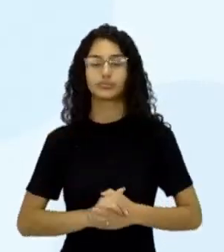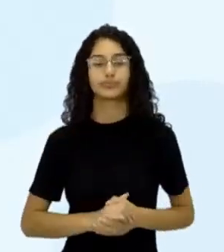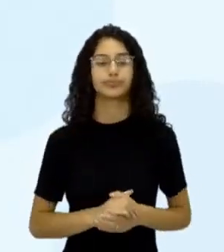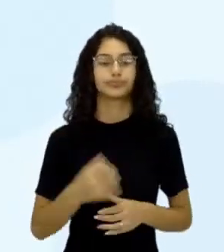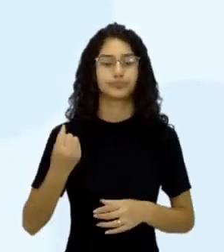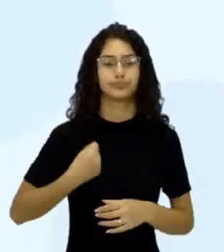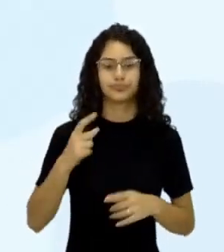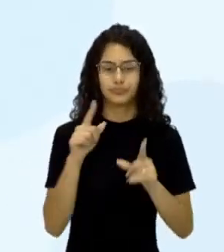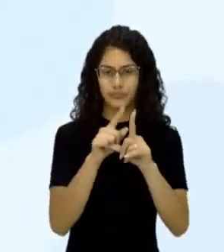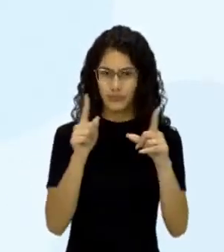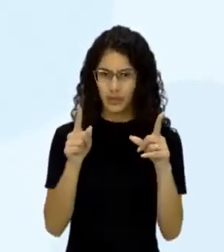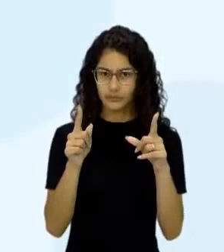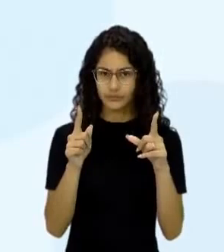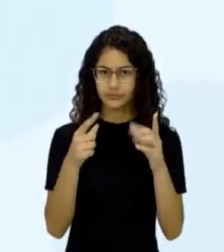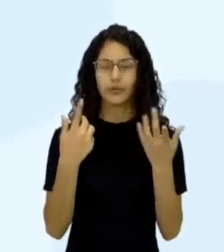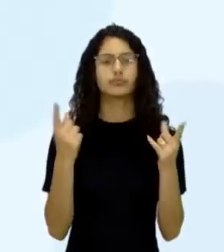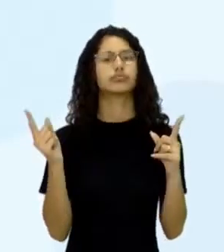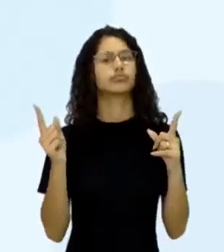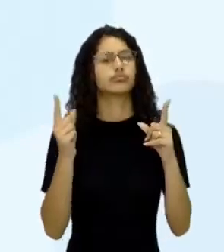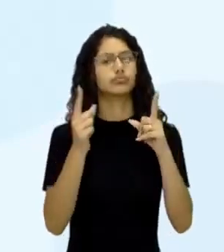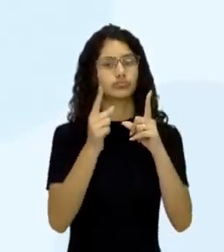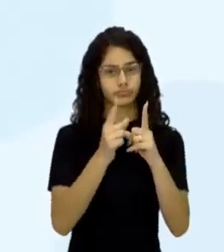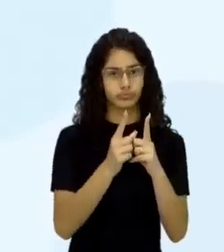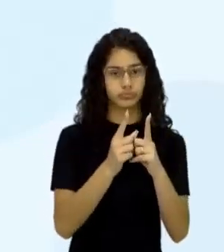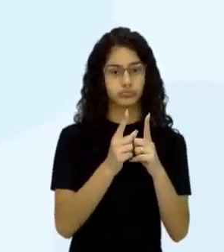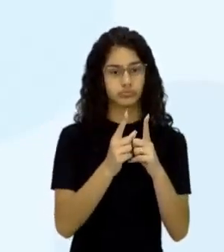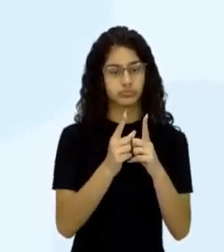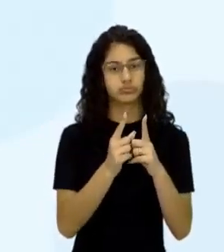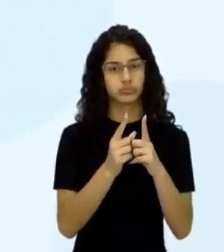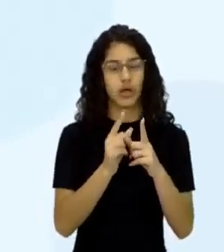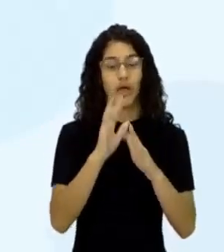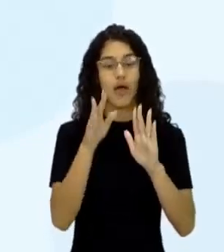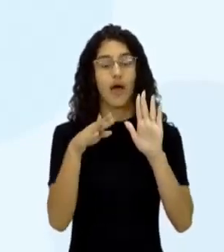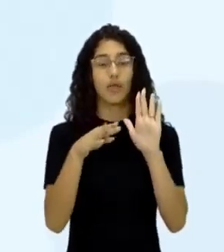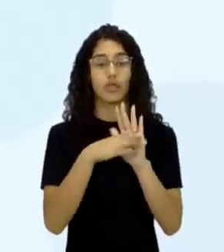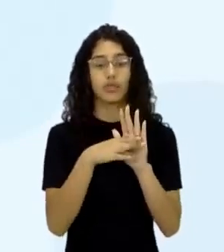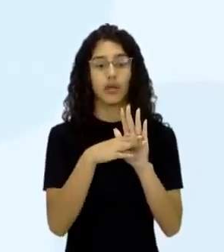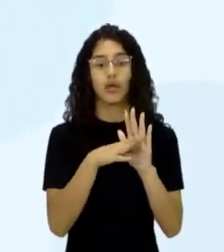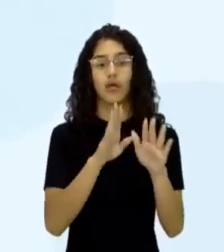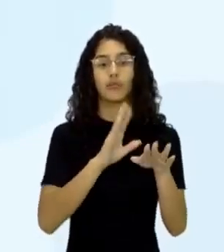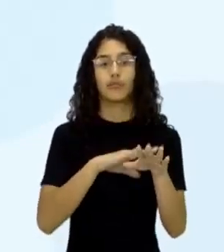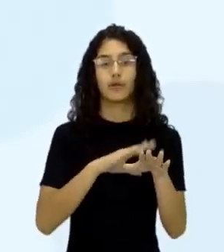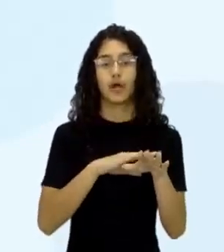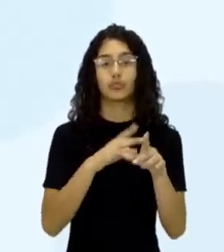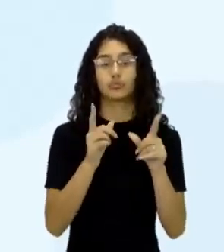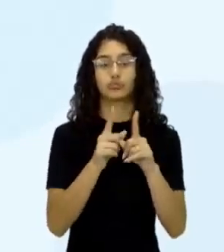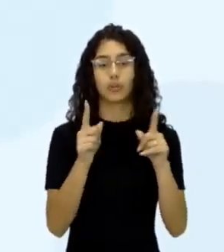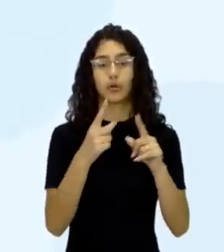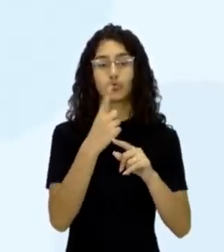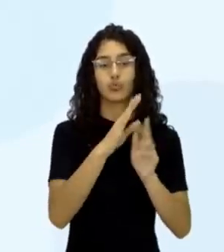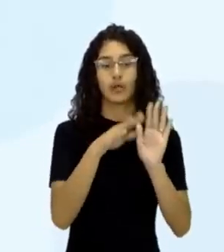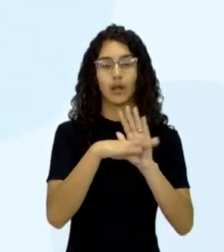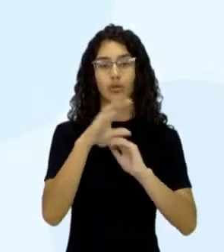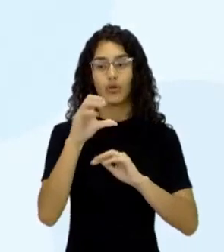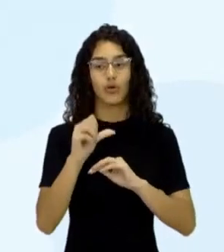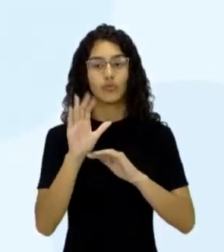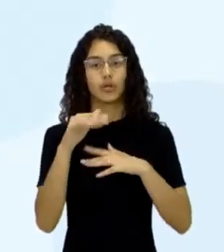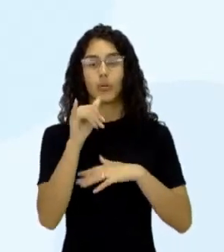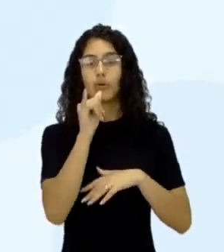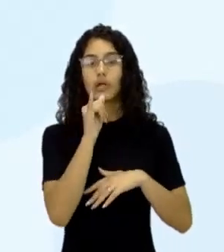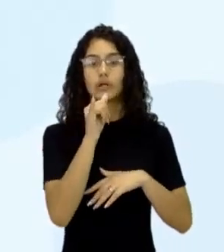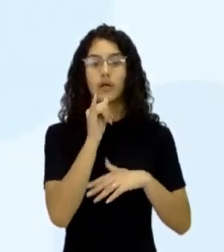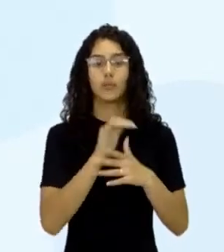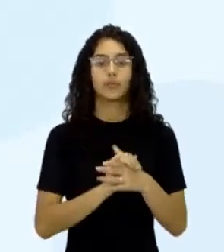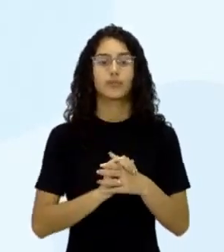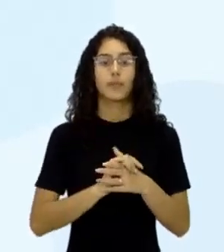número não é grande, eu vou reduzir. Vou reduzir até ele ficar de um tamanho de 1 a 9. Então, por exemplo, a